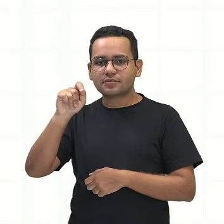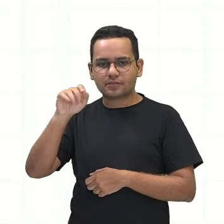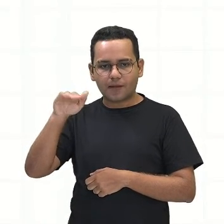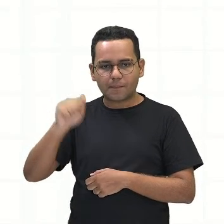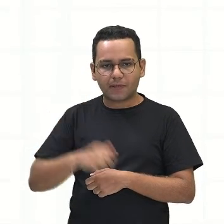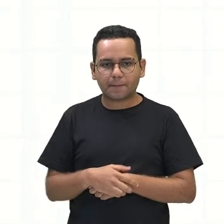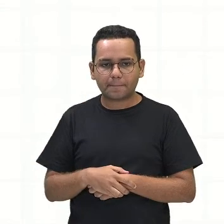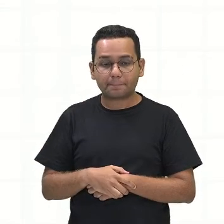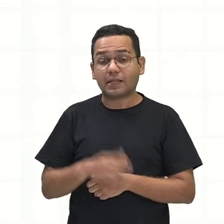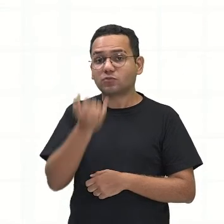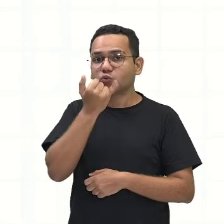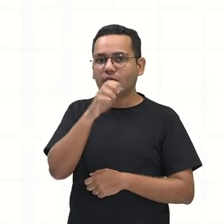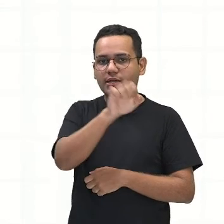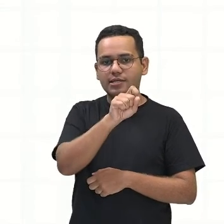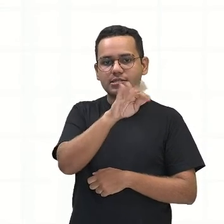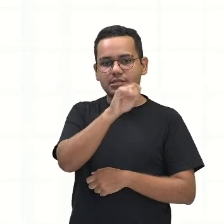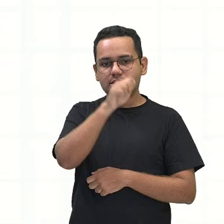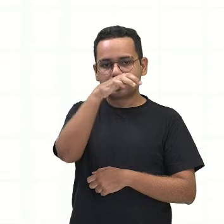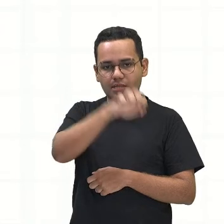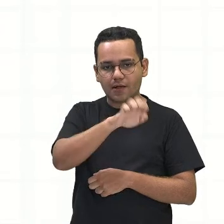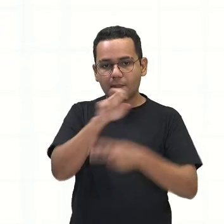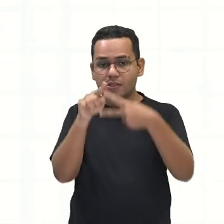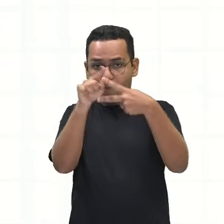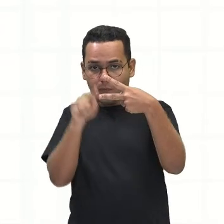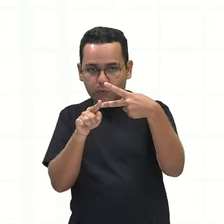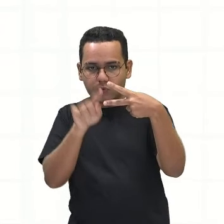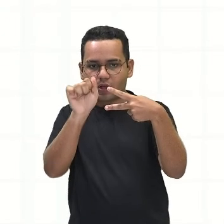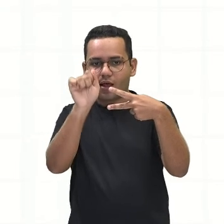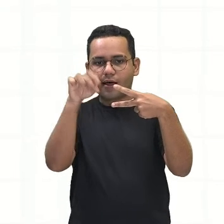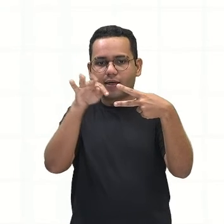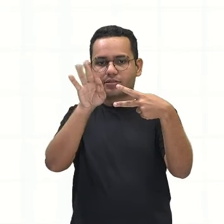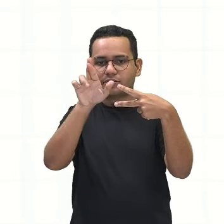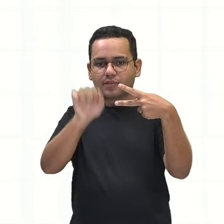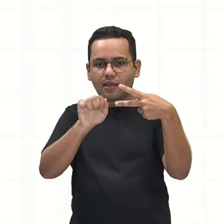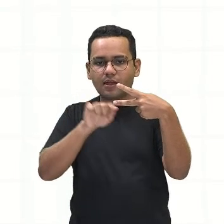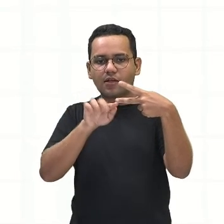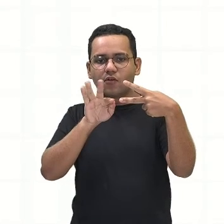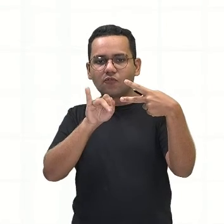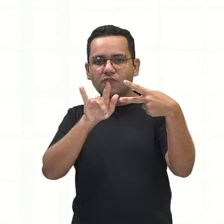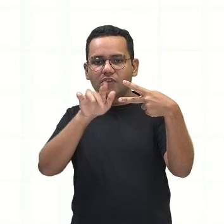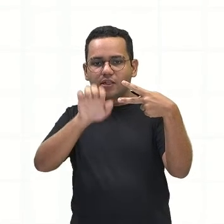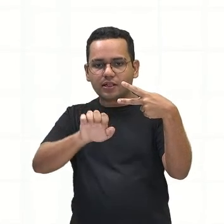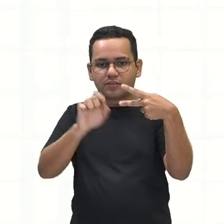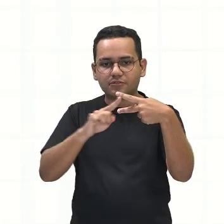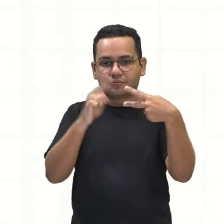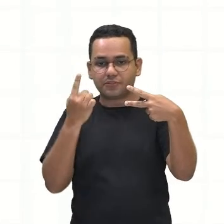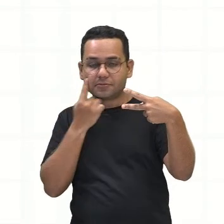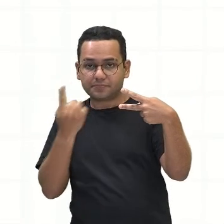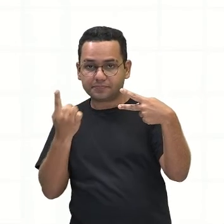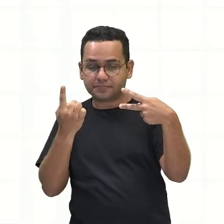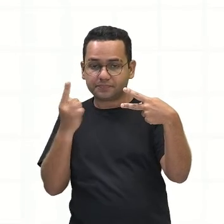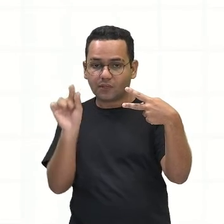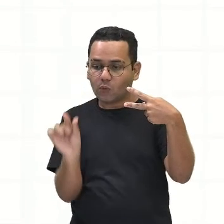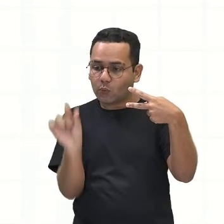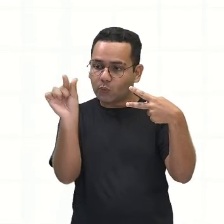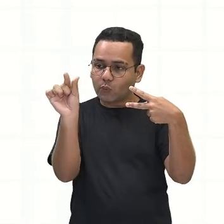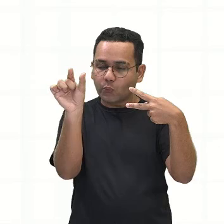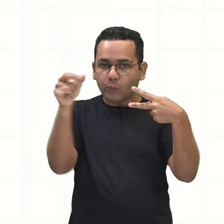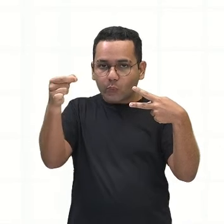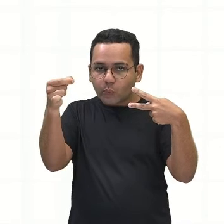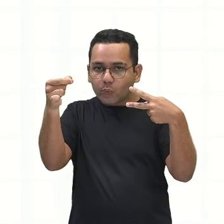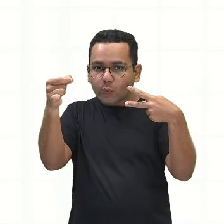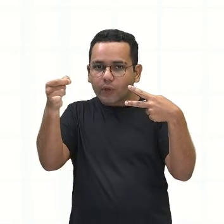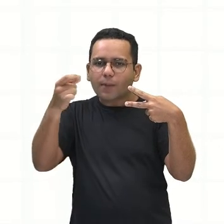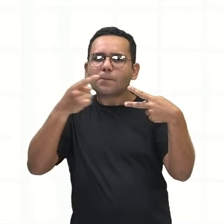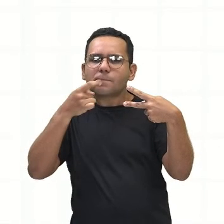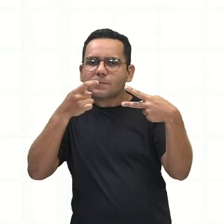pela antera e pelo filete, aqui, ó, essa estrutura, tá? E também